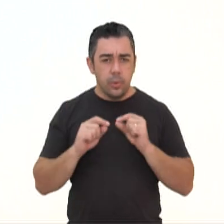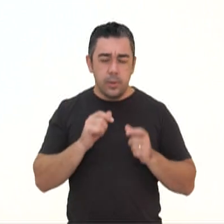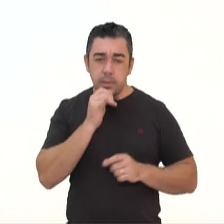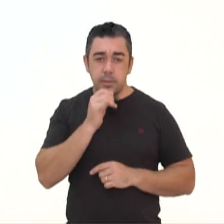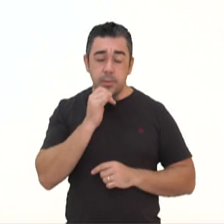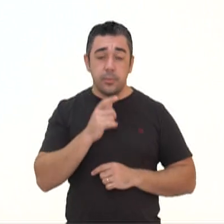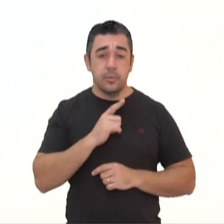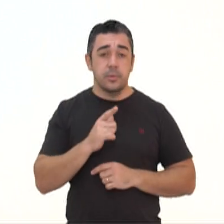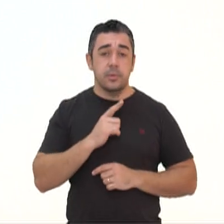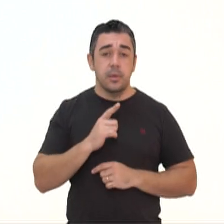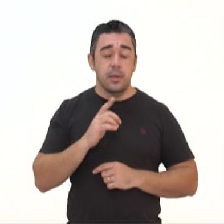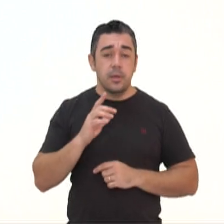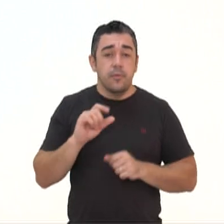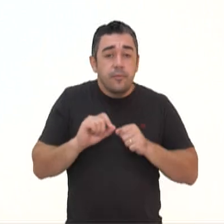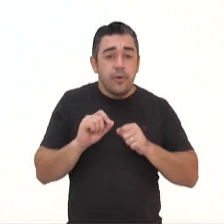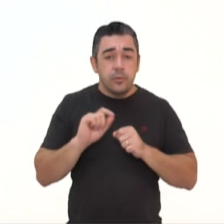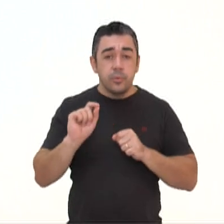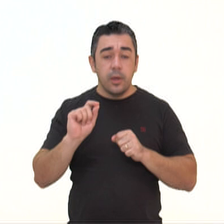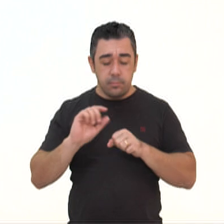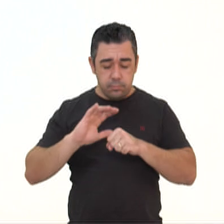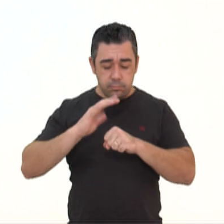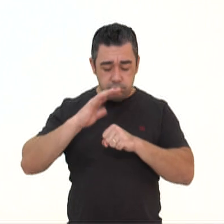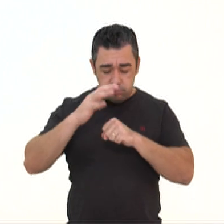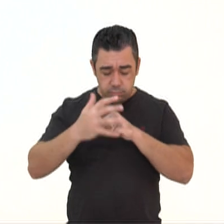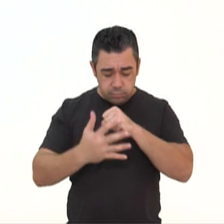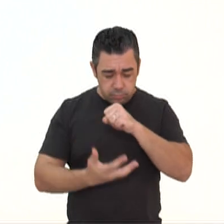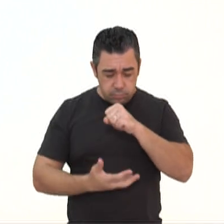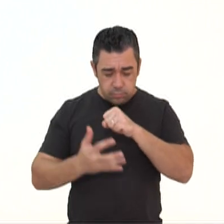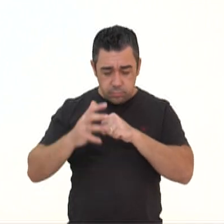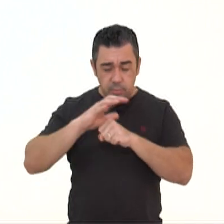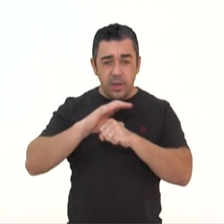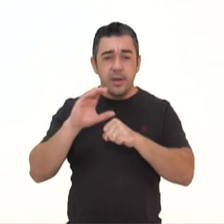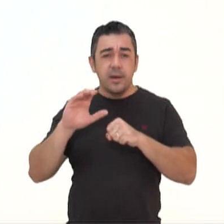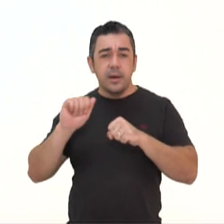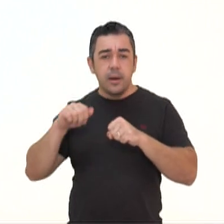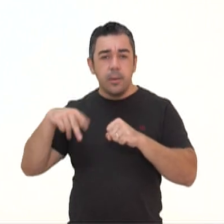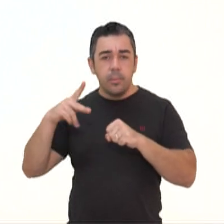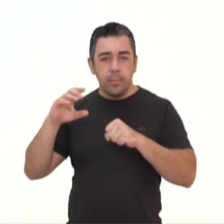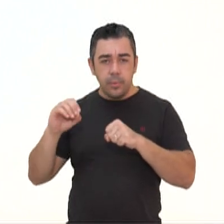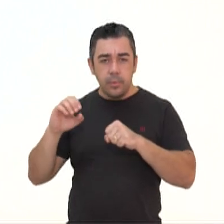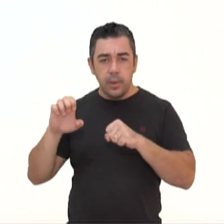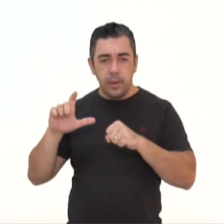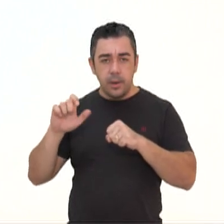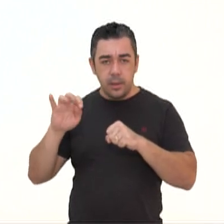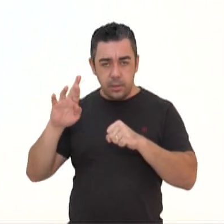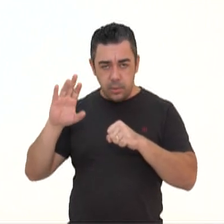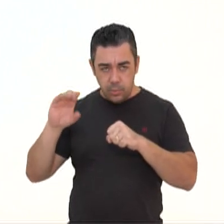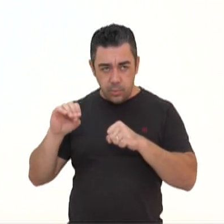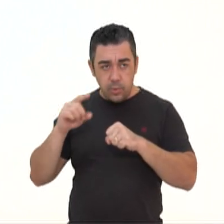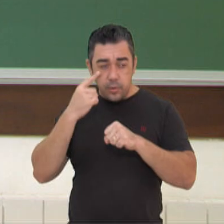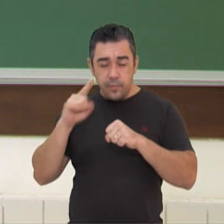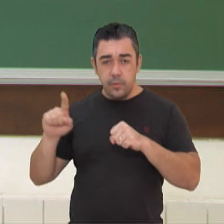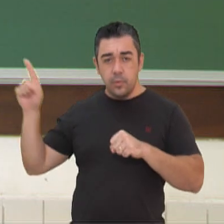uma carga geradora de campo elétrico, uma carga Q, essa carga aqui representada em azulzinho.